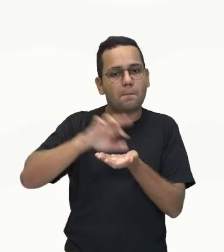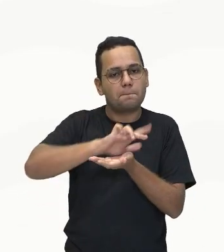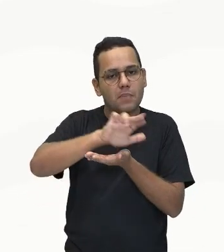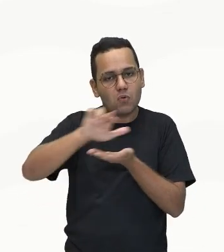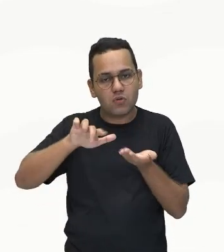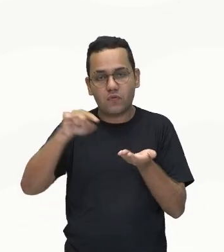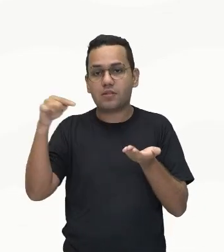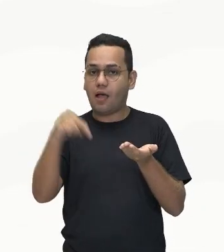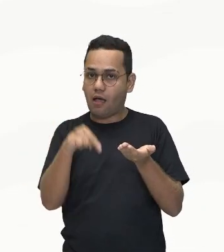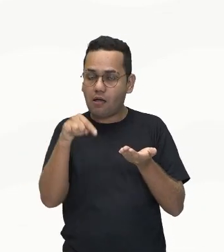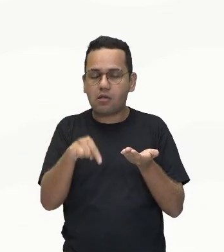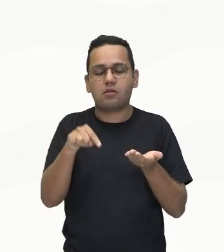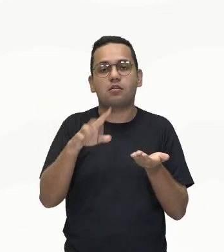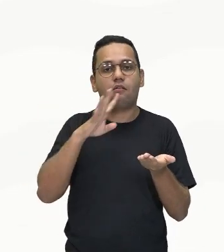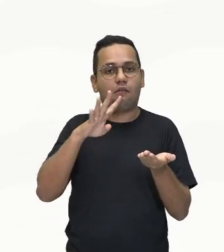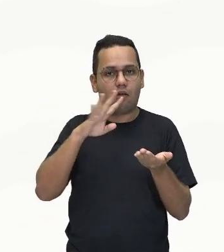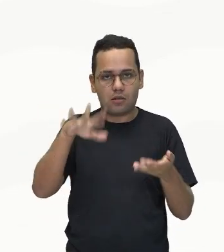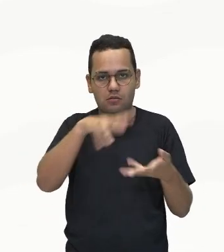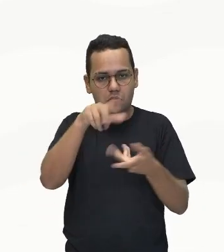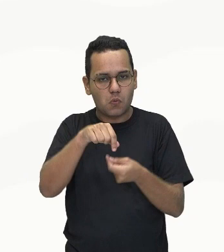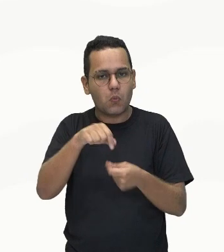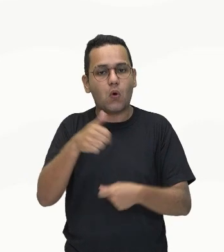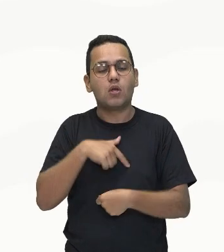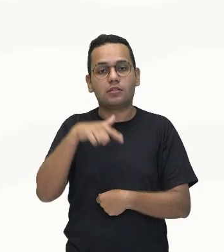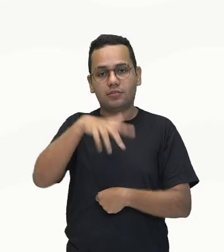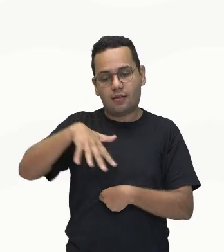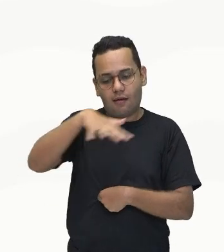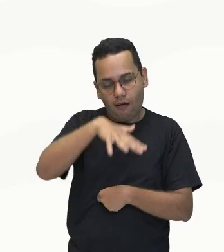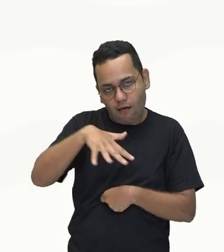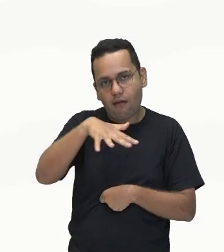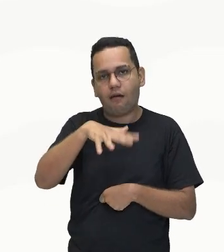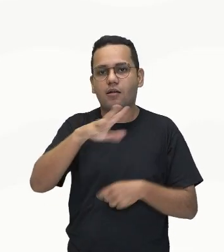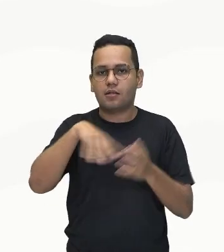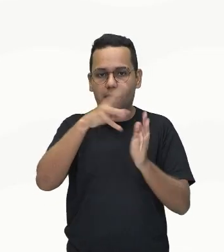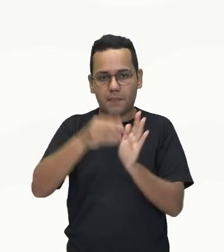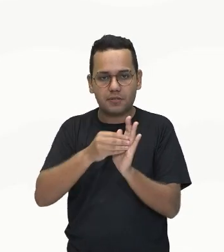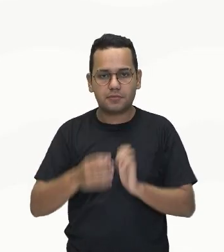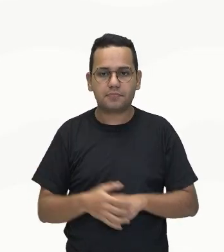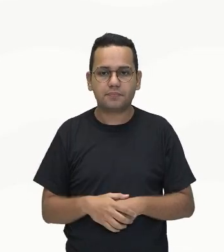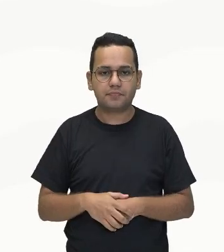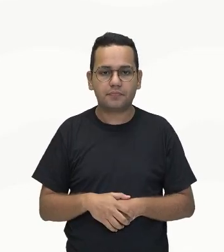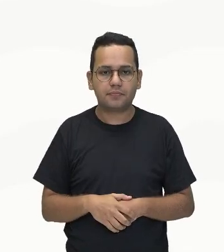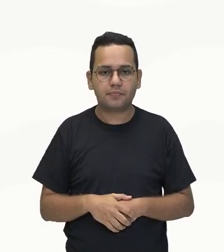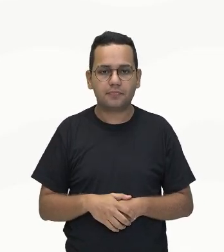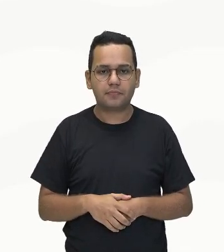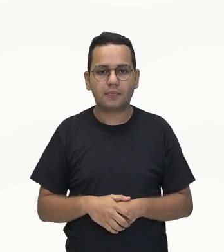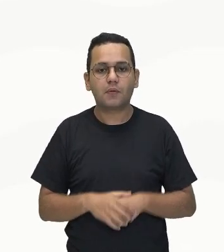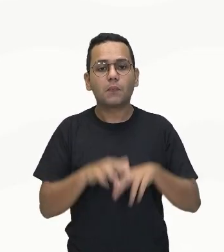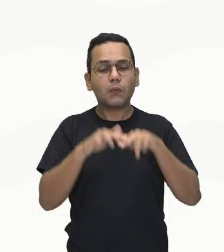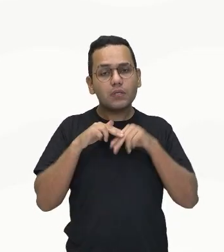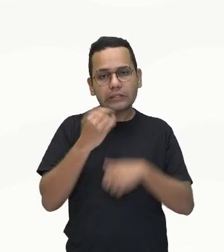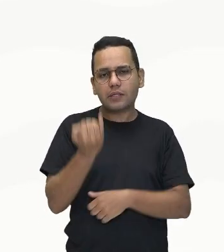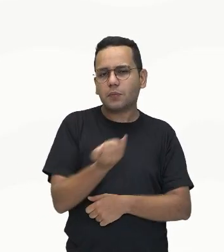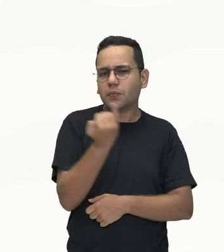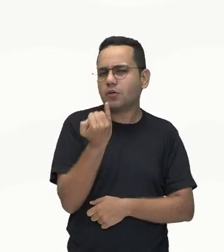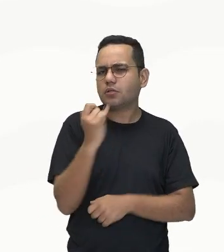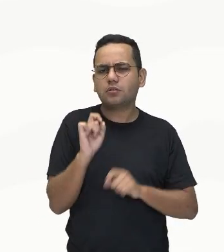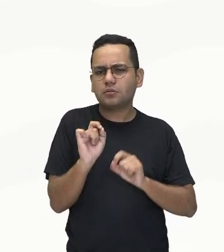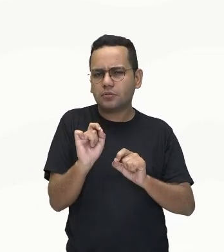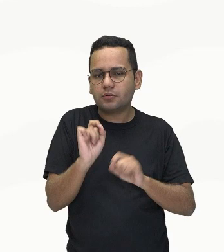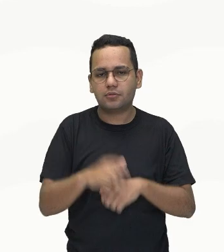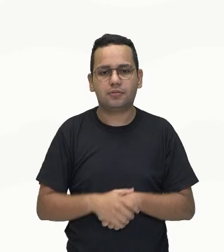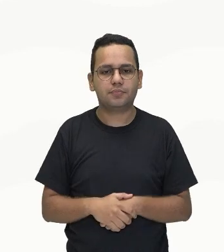planeta estão dentro dessa região da Pan-Amazônia, e ela tem uma importância principalmente aí pela questão do